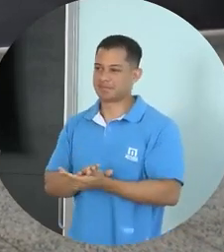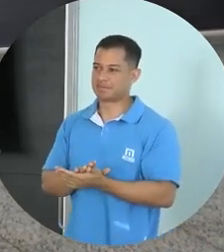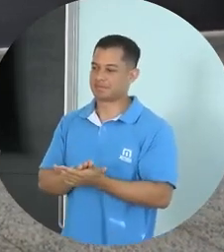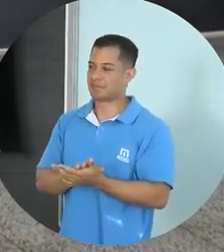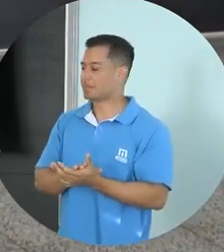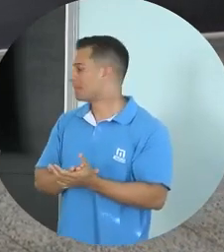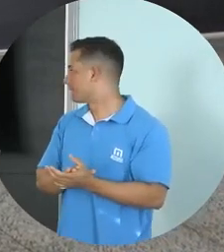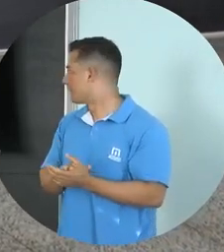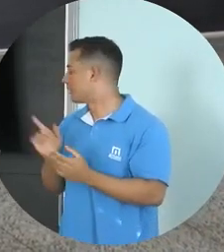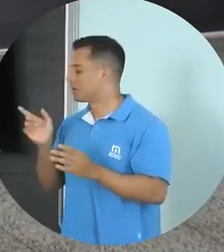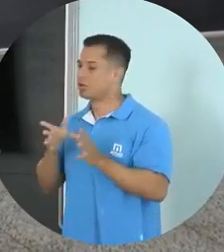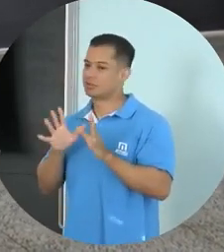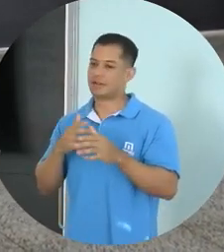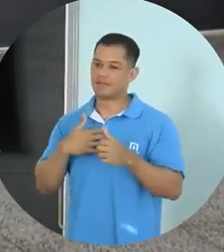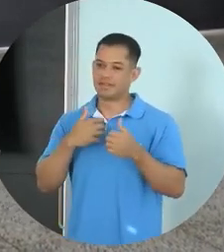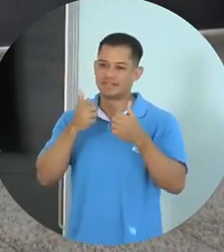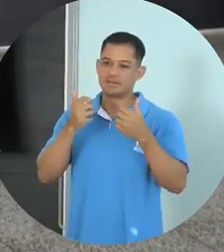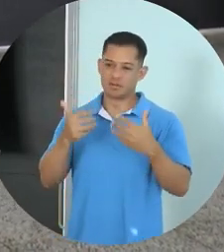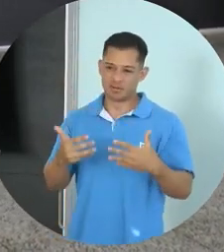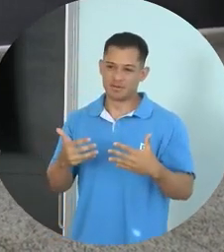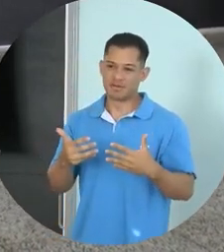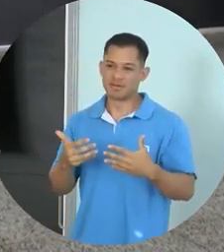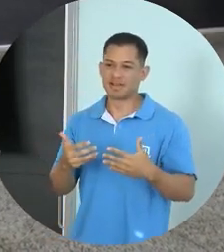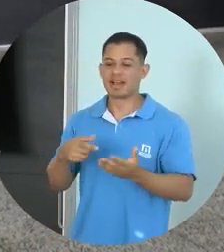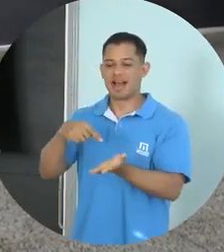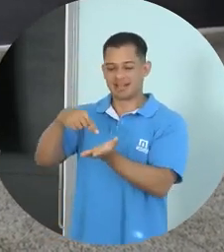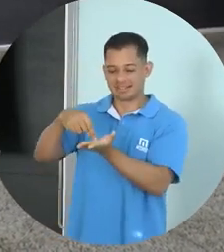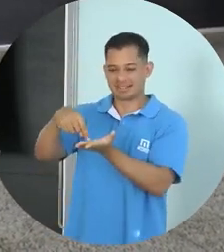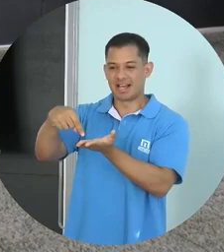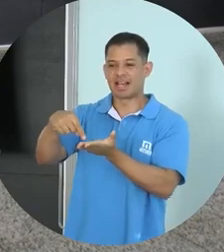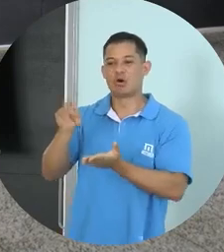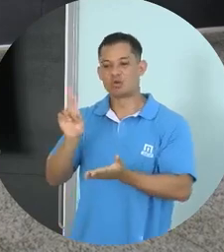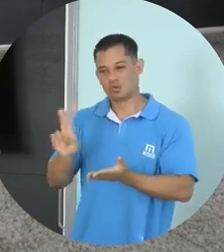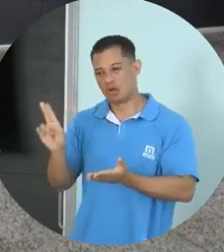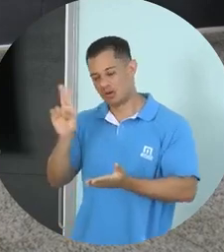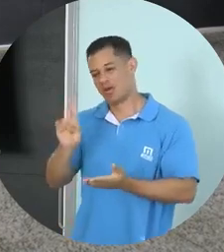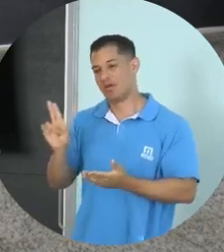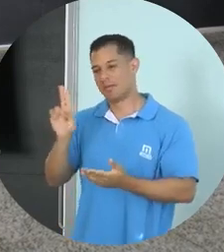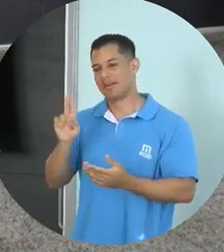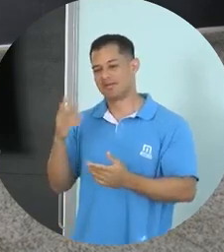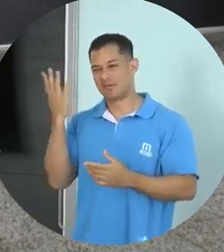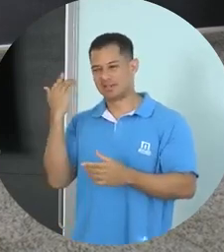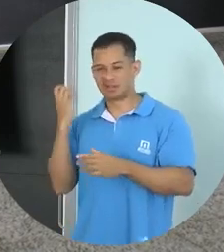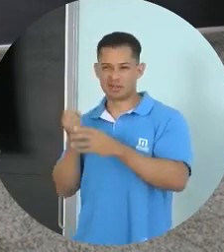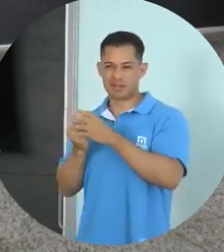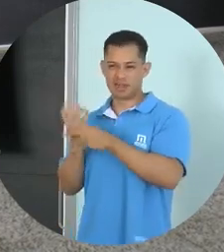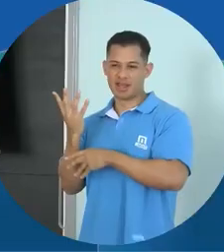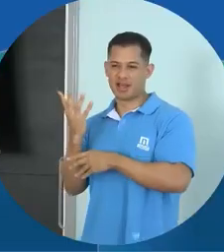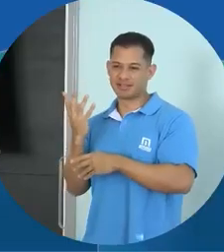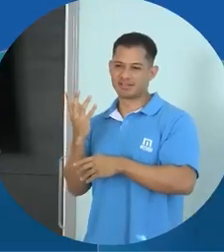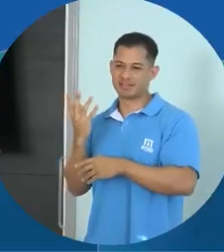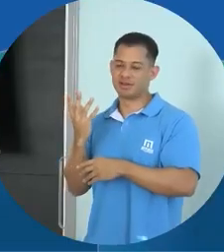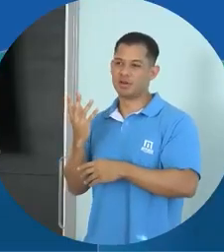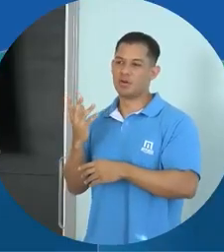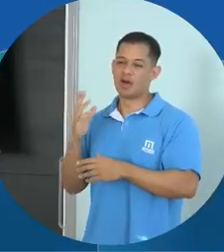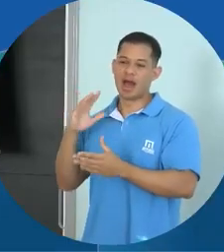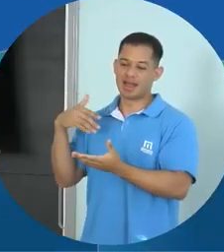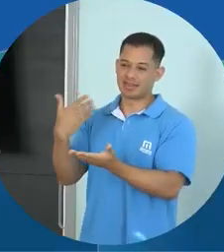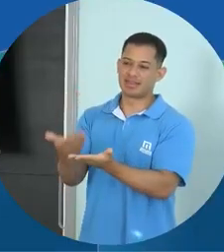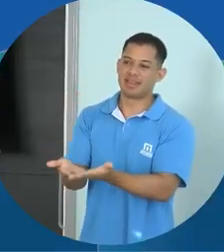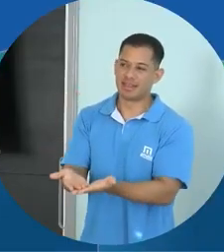Como eu já havia comentado, a estaca, usualmente, né, quando foi criada, desde da sua criação